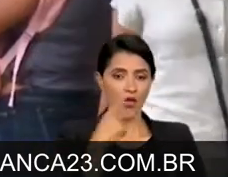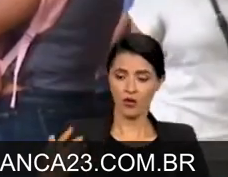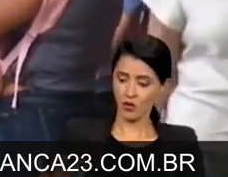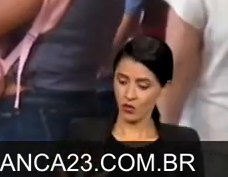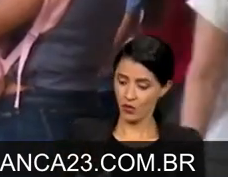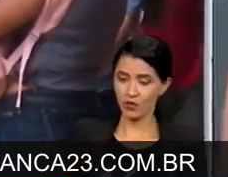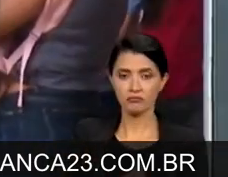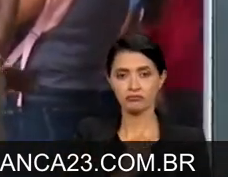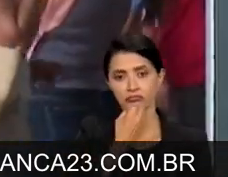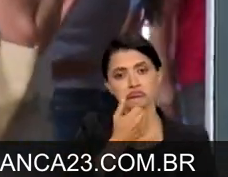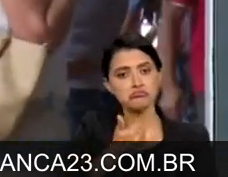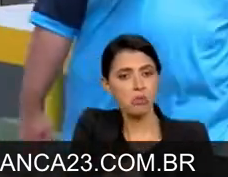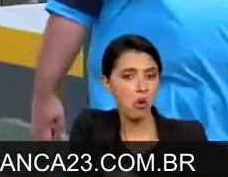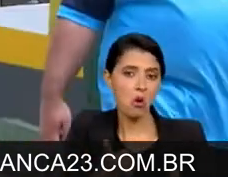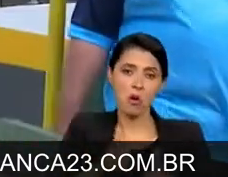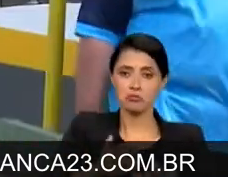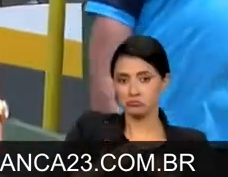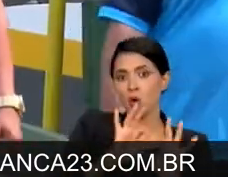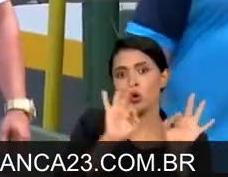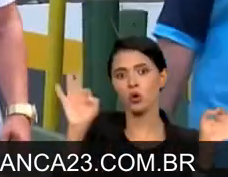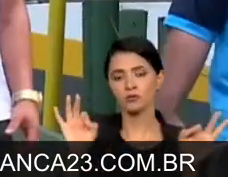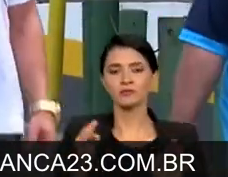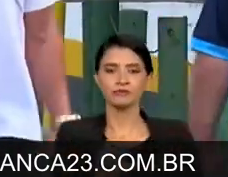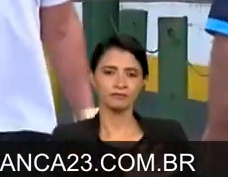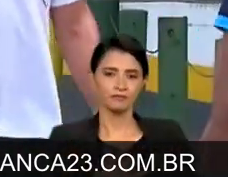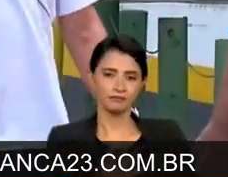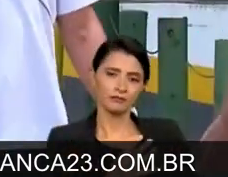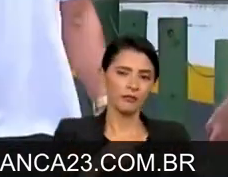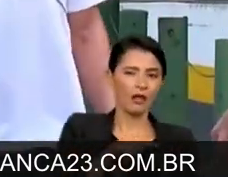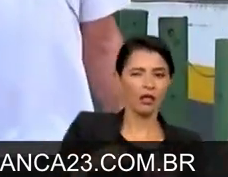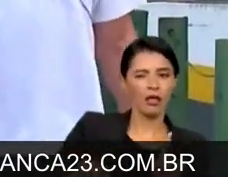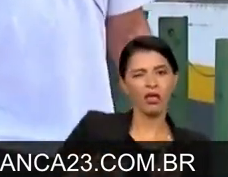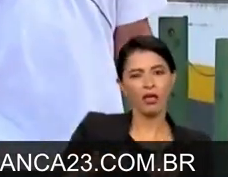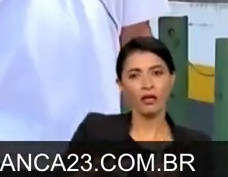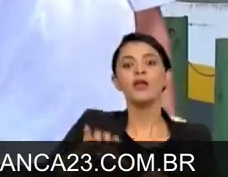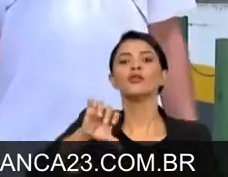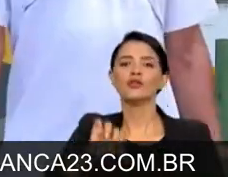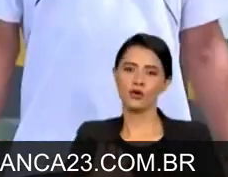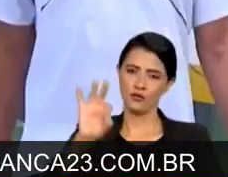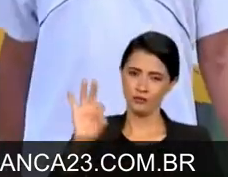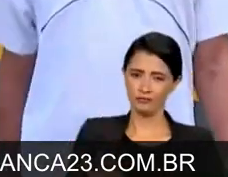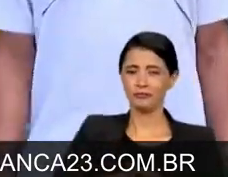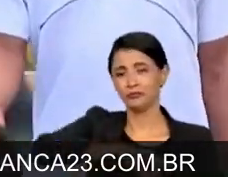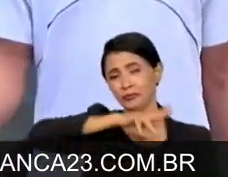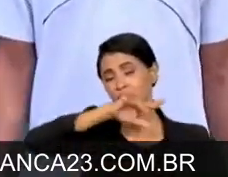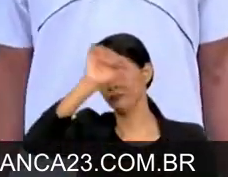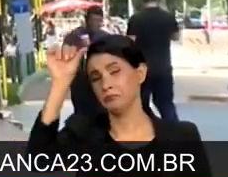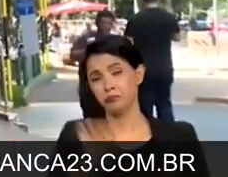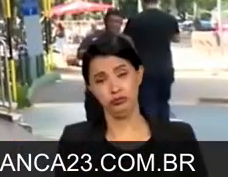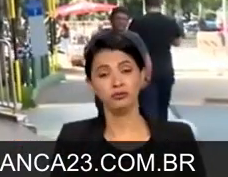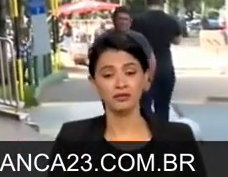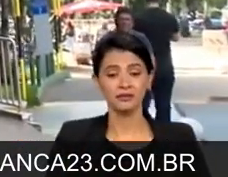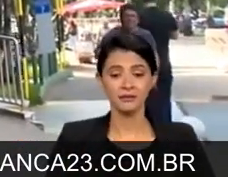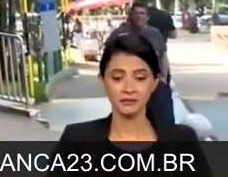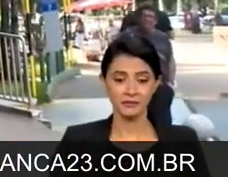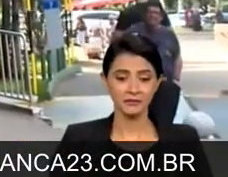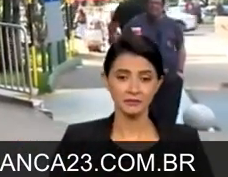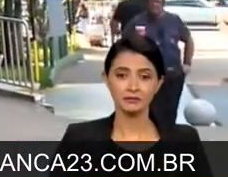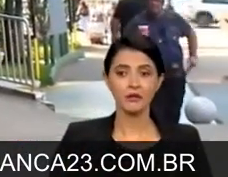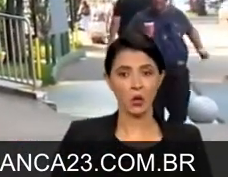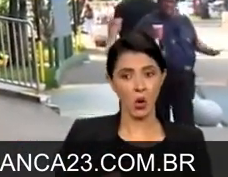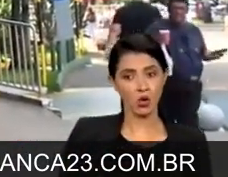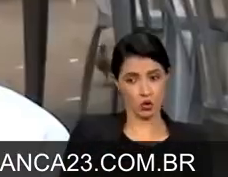qualidade de vida boa ou ótima, 44% regular e 9% ruim ou péssima. Hoje o poder de compra